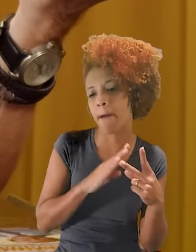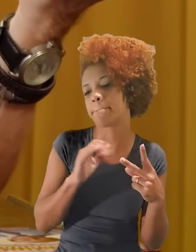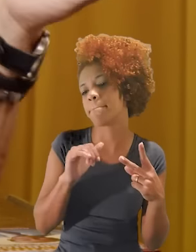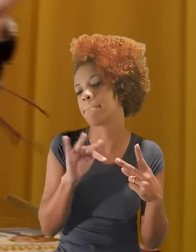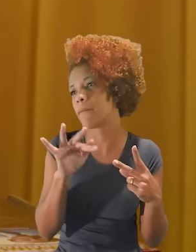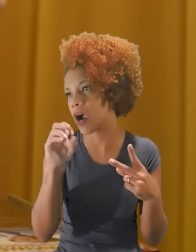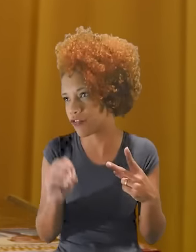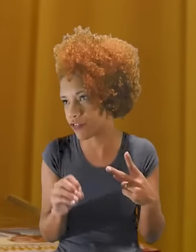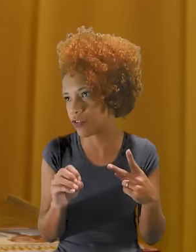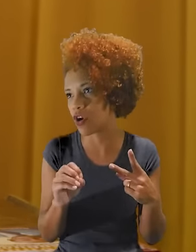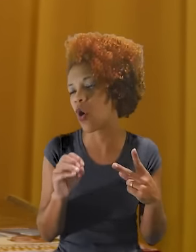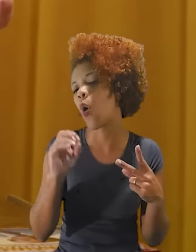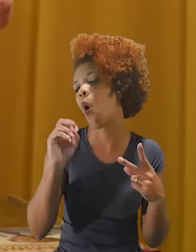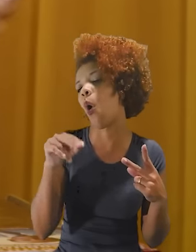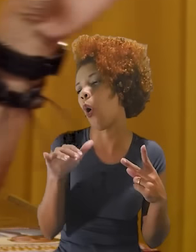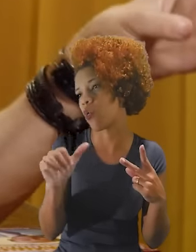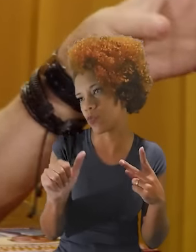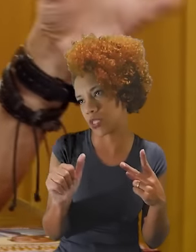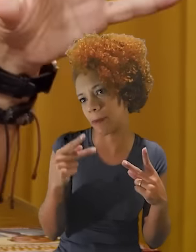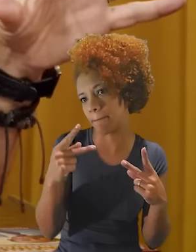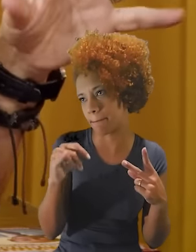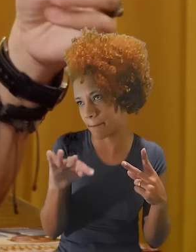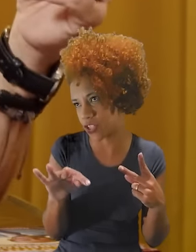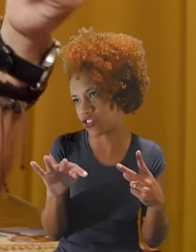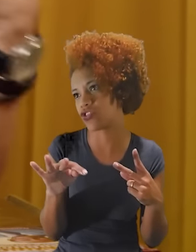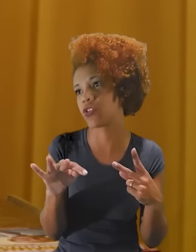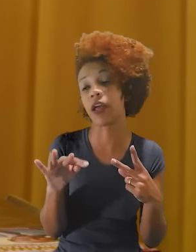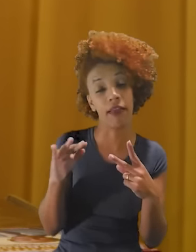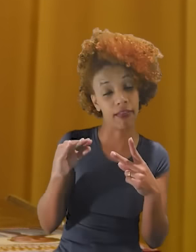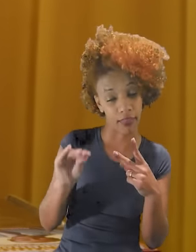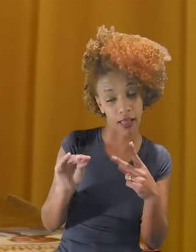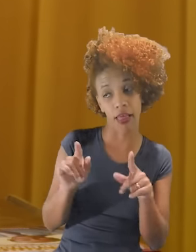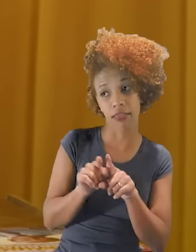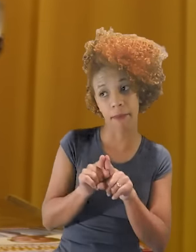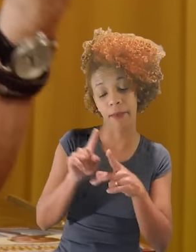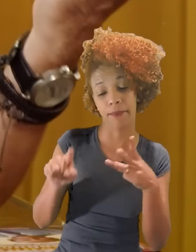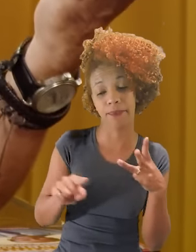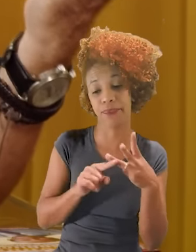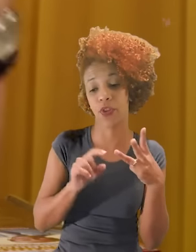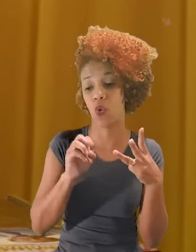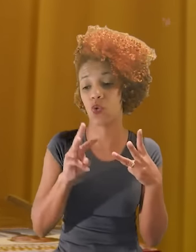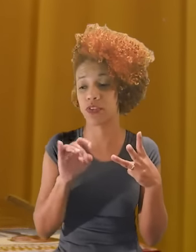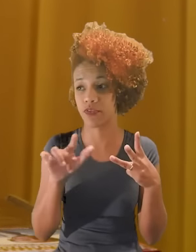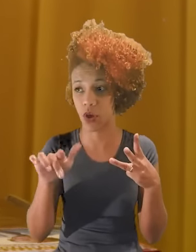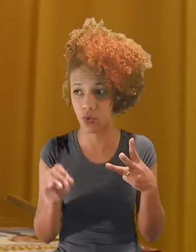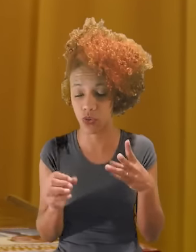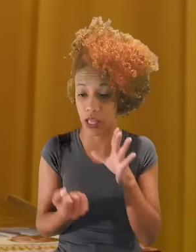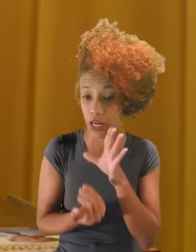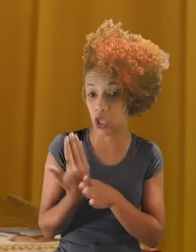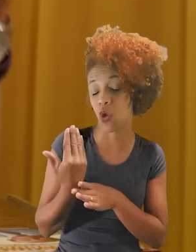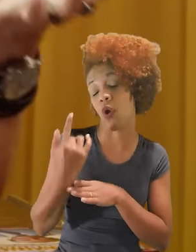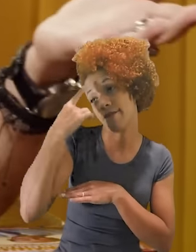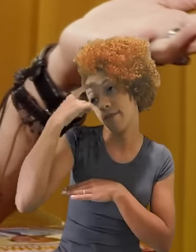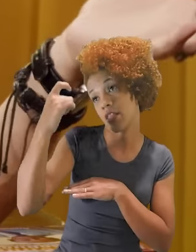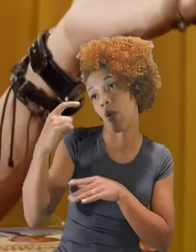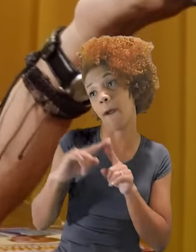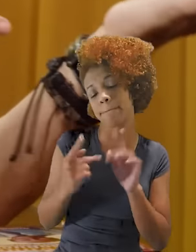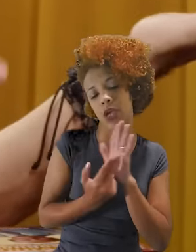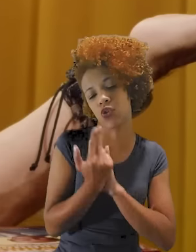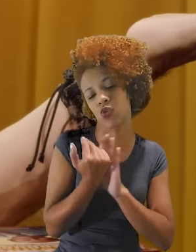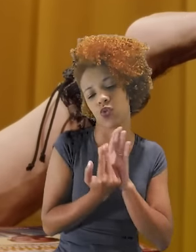Onça. Chamava-se Pete. Esse foi o Walt Disney também que fez. Então tá lá. Já o Oswald já foi uma criação em conjunto. Ele inventou, ele teve a ideia, mas